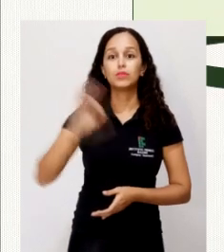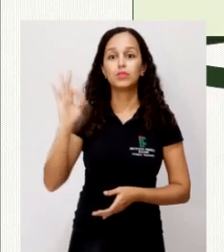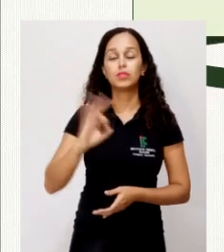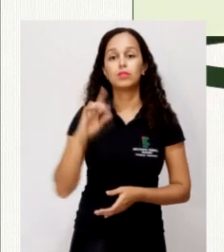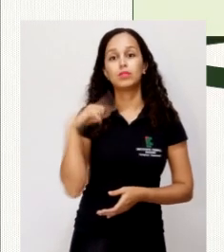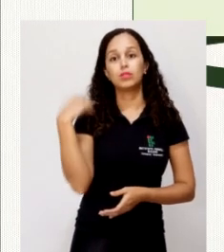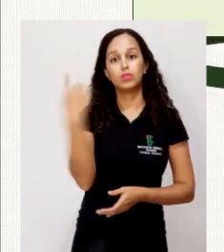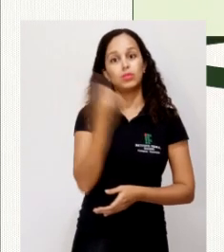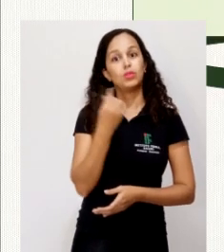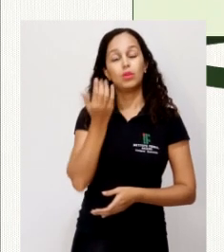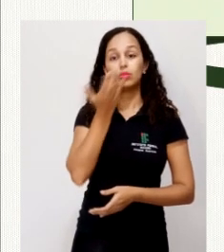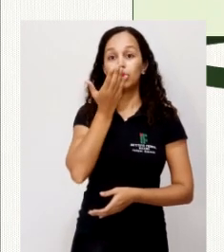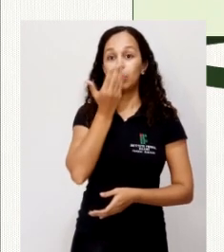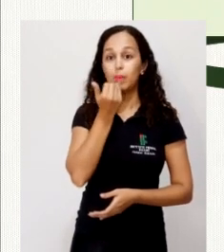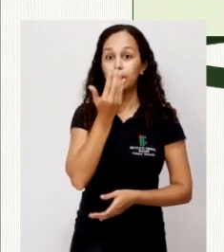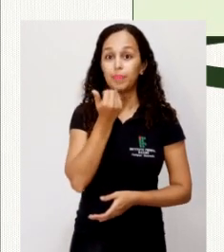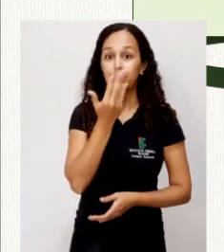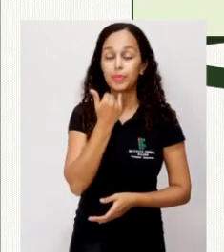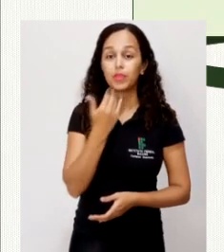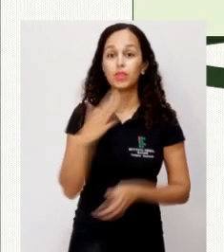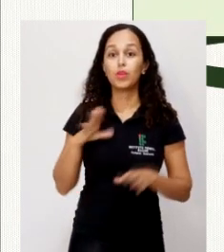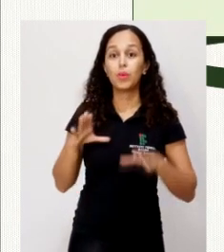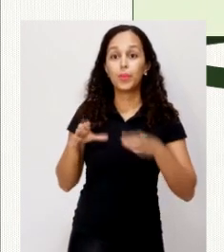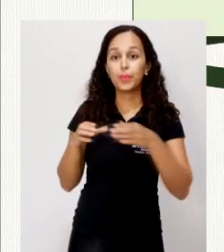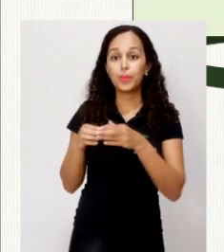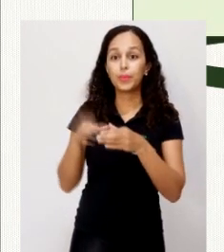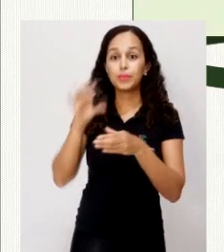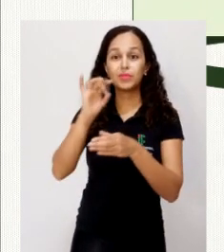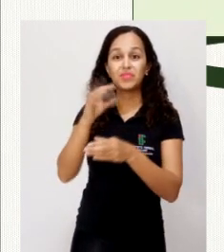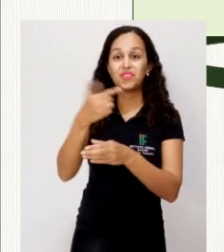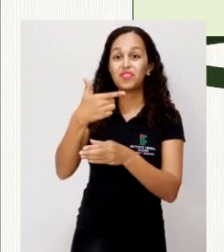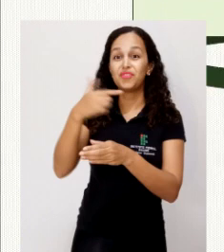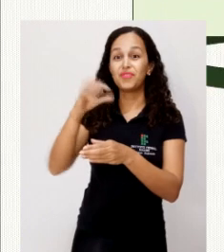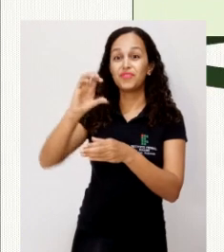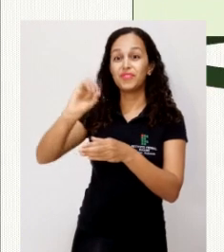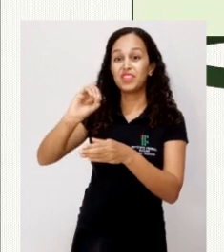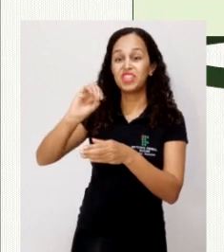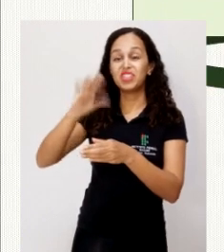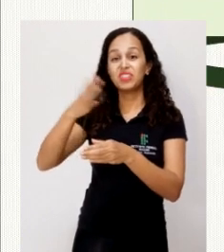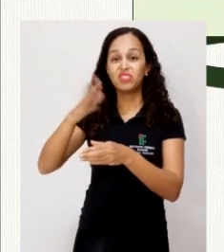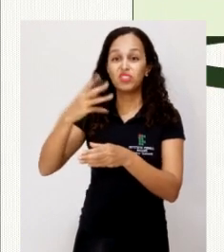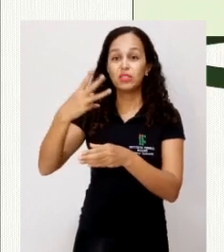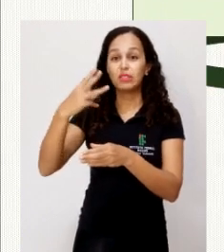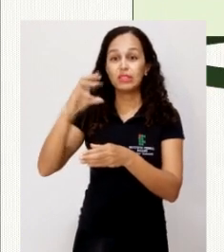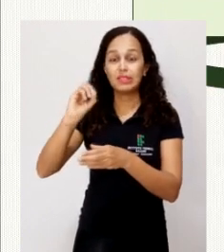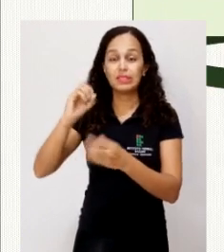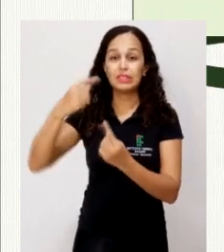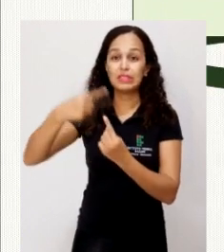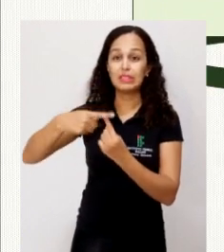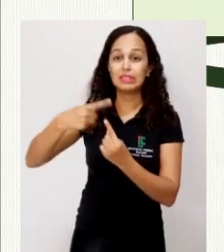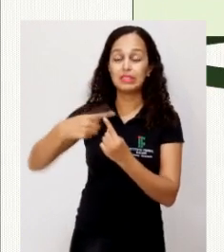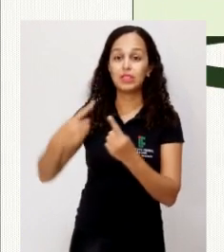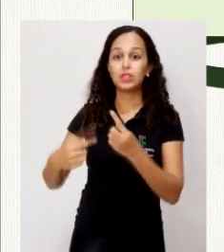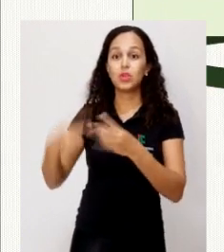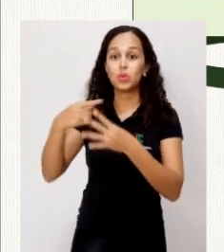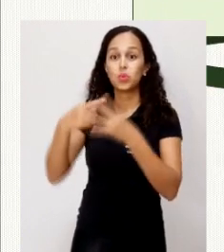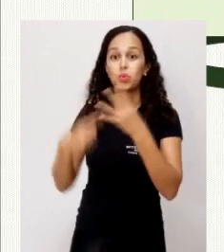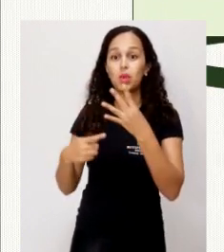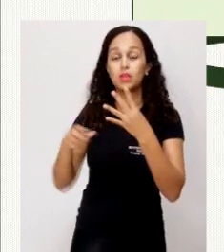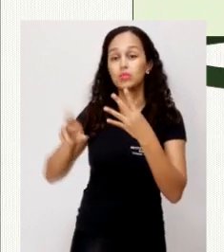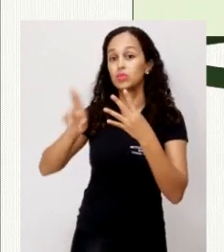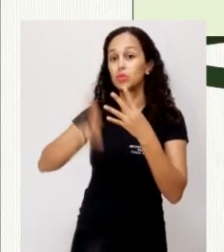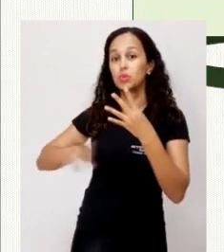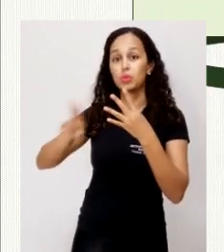nós consumimos, eles são oriundos de um grupo de menos de 30 espécies, dando ênfase aqui para